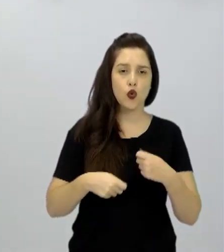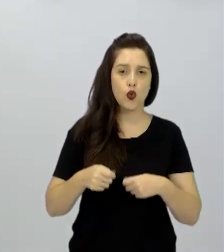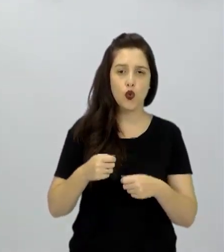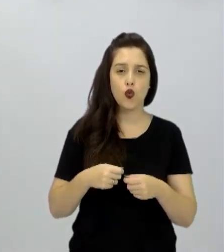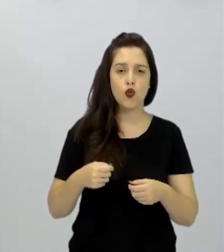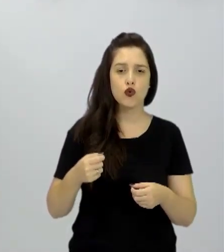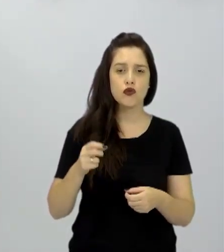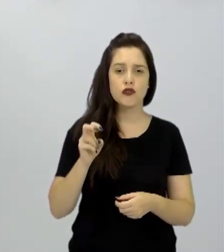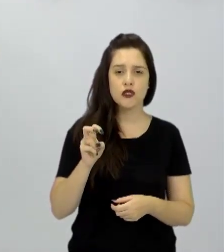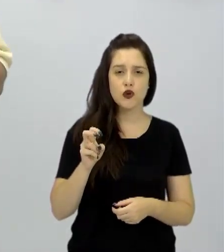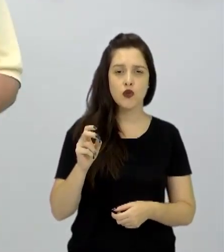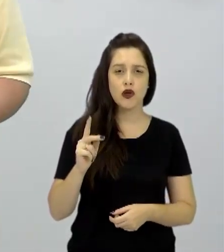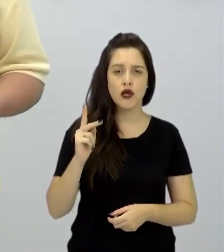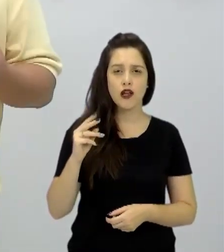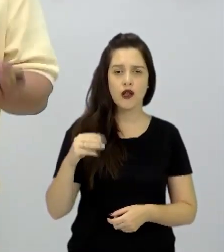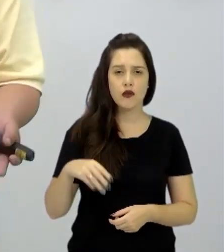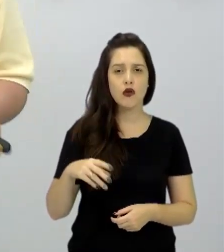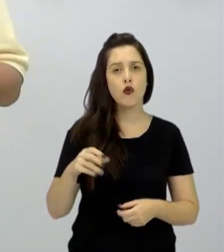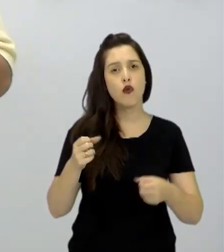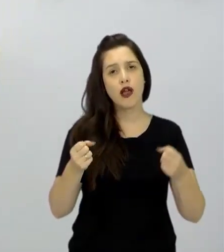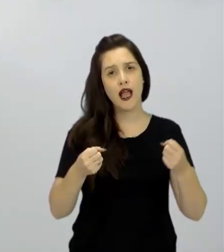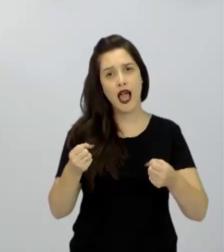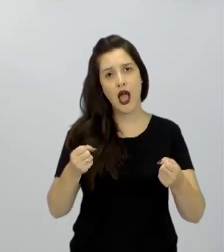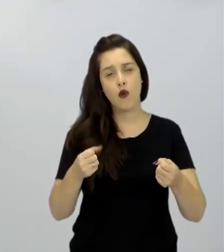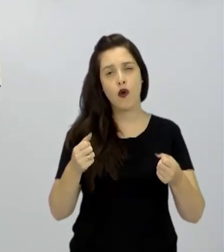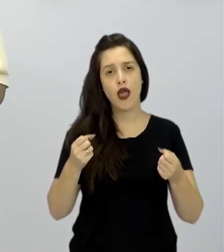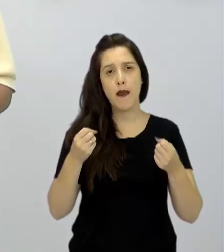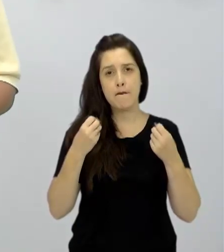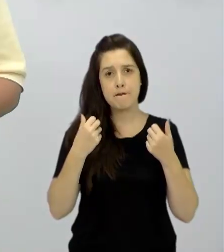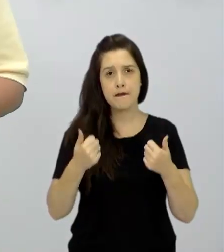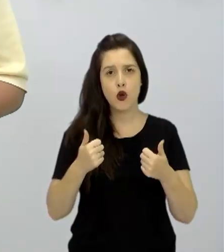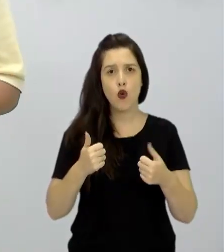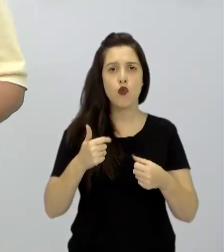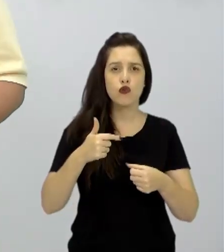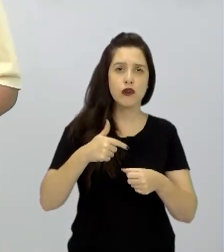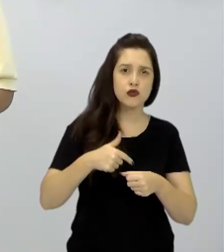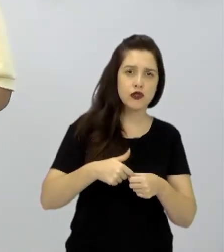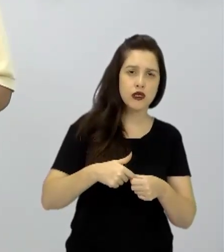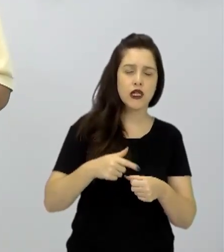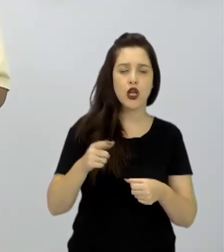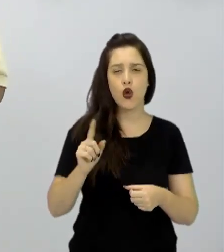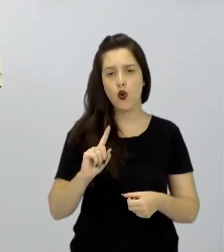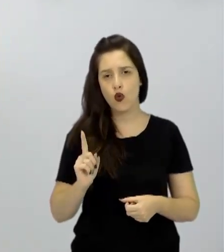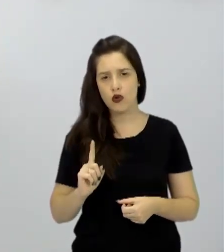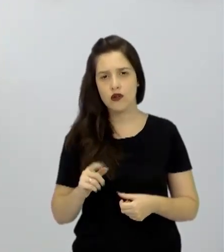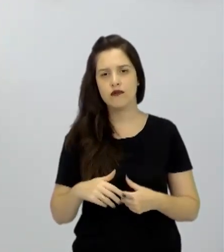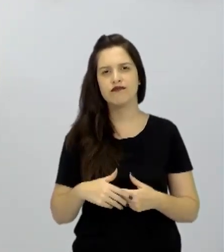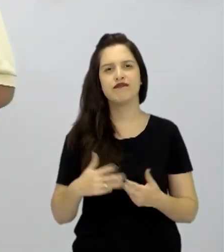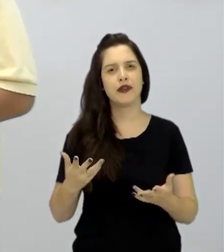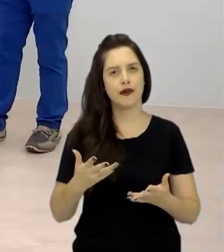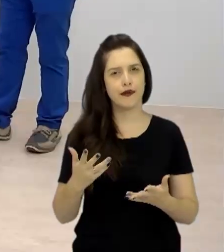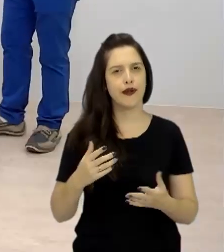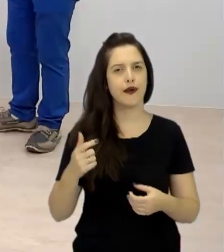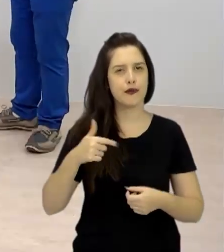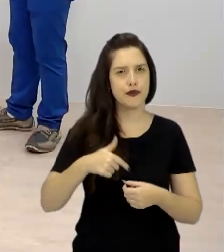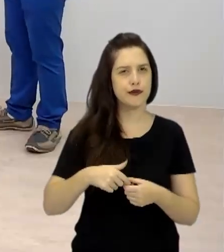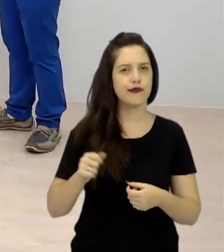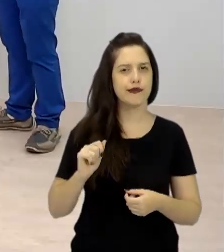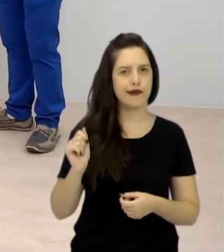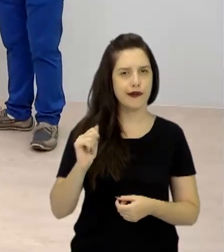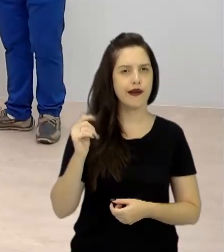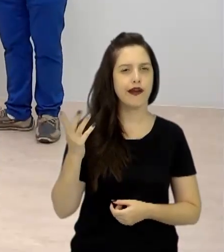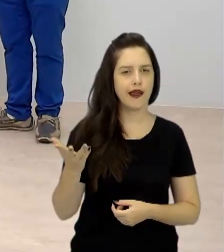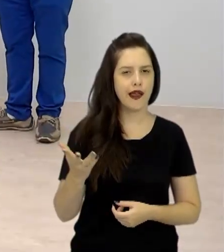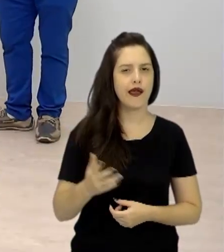para saber se o carro é econômico ou não, porque hoje em dia o combustível está muito caro, não é mesmo, professor? Muito, muito caro.